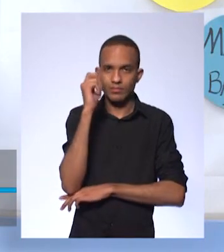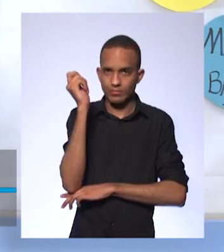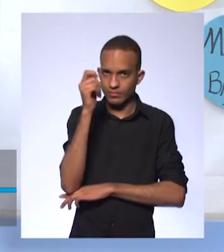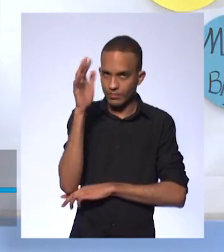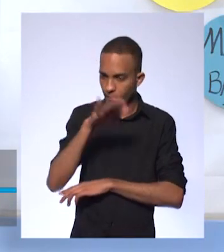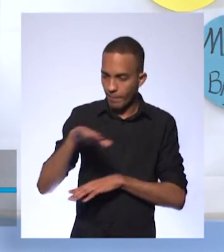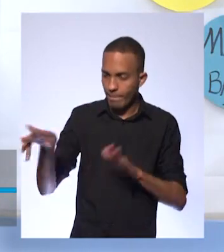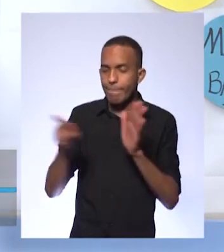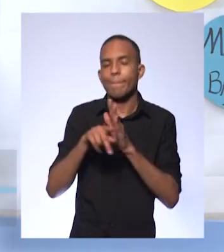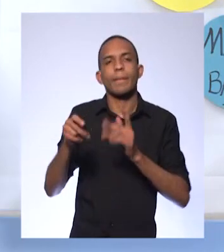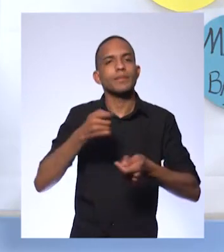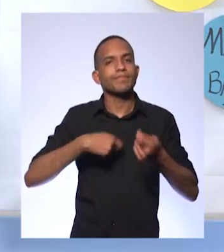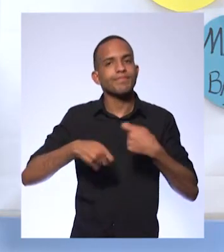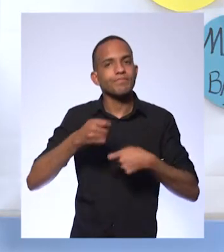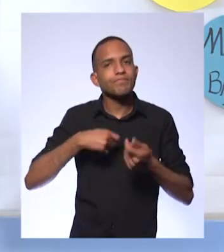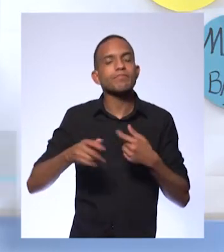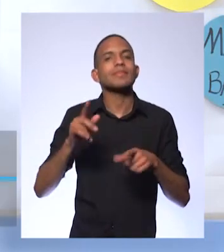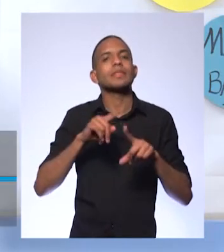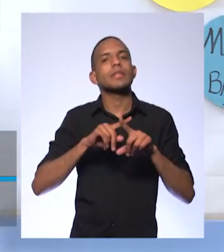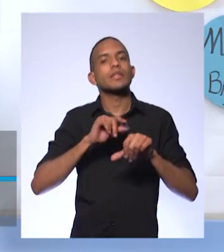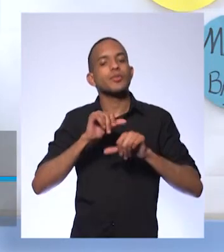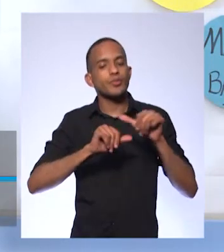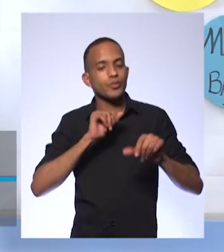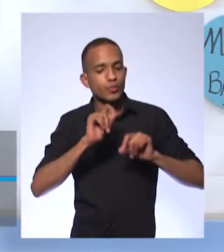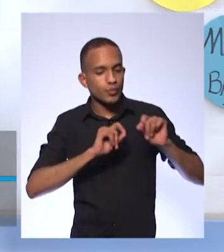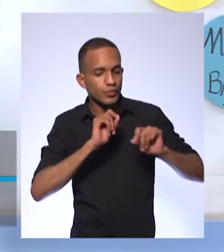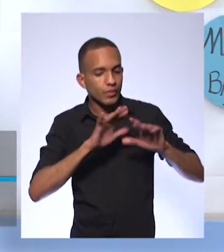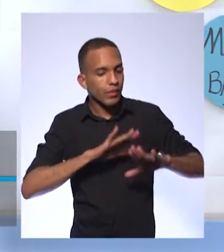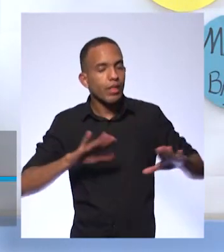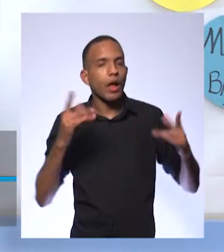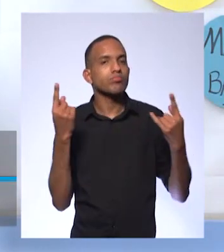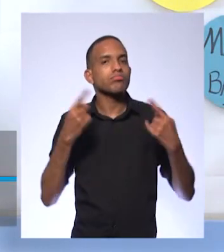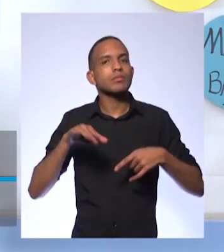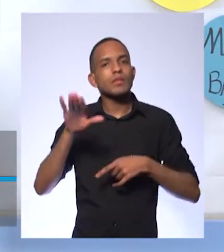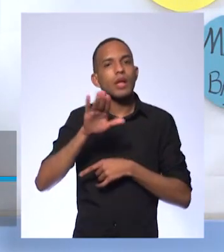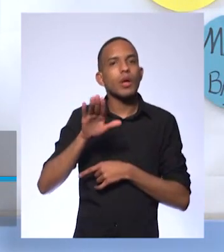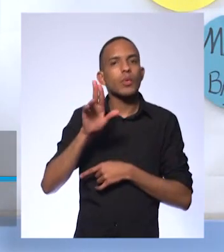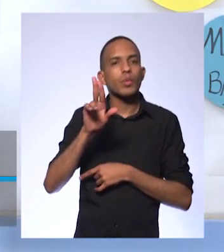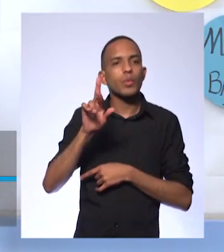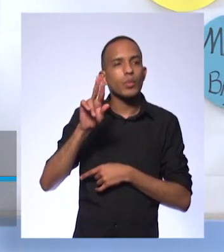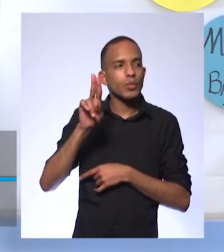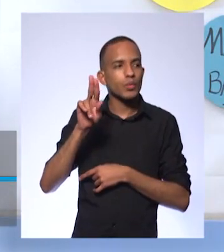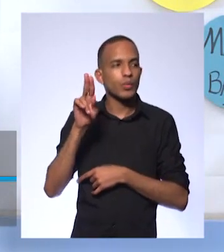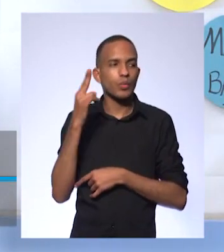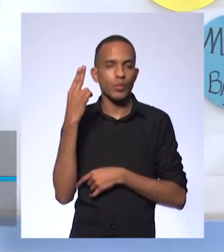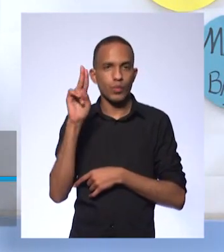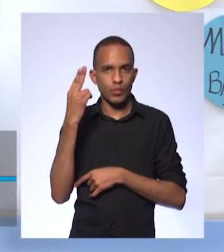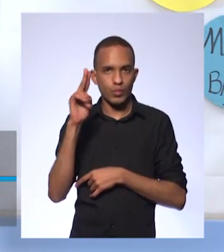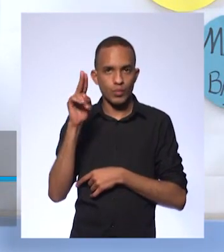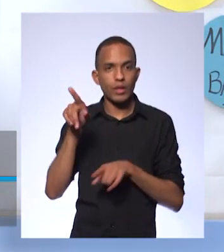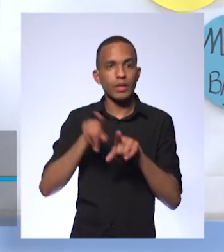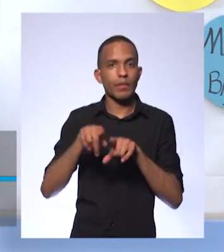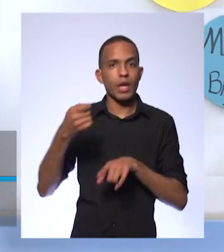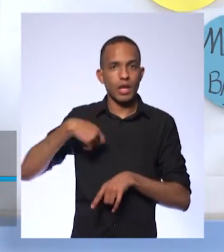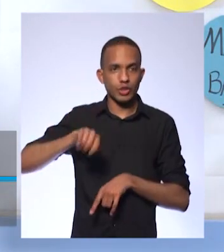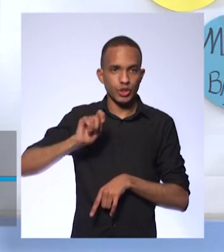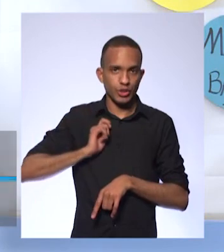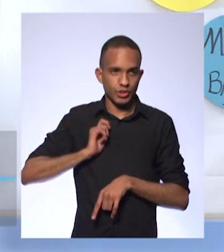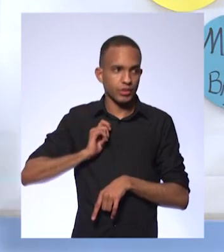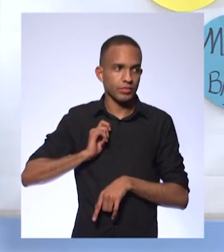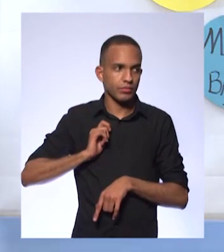e esse produto ele sofre uma forte concorrência do Uruguai e da Argentina. Tem